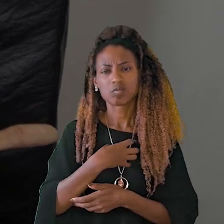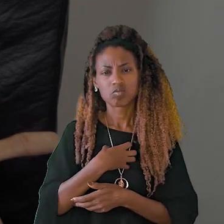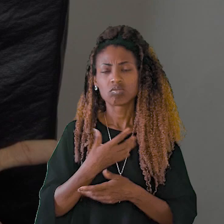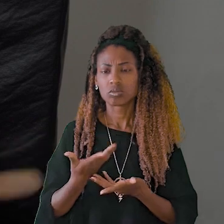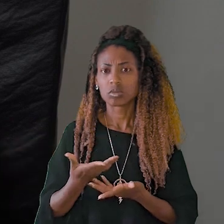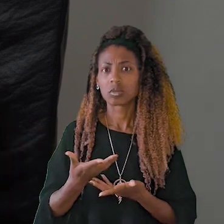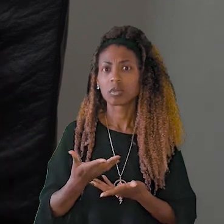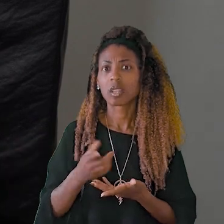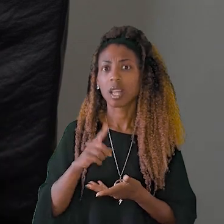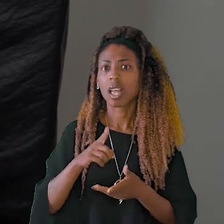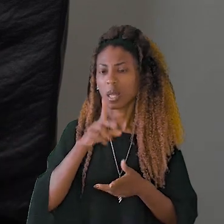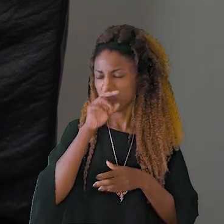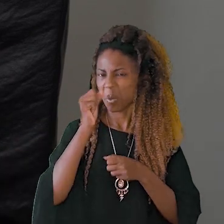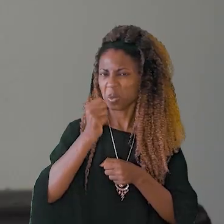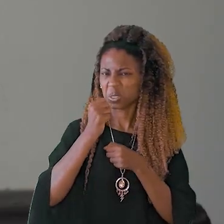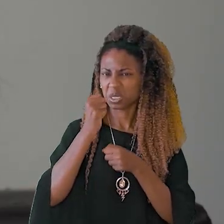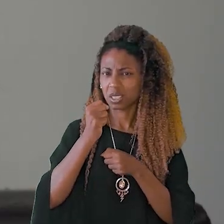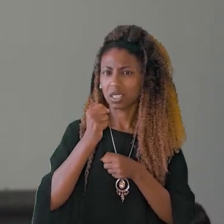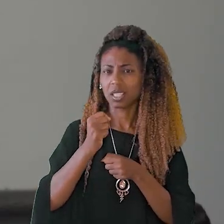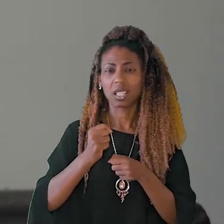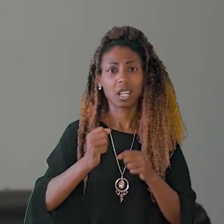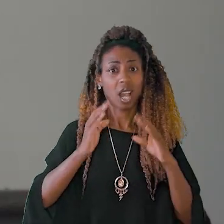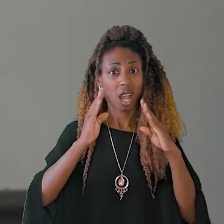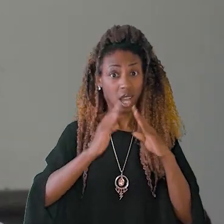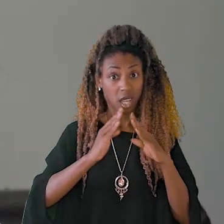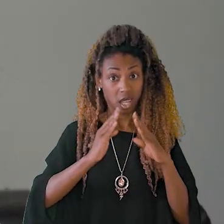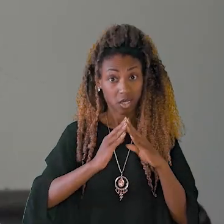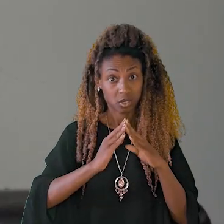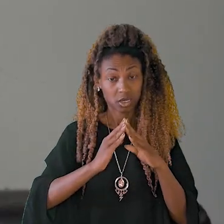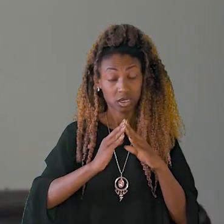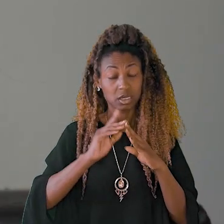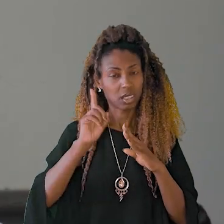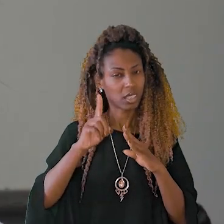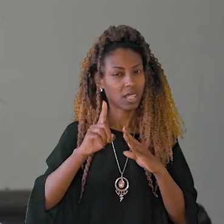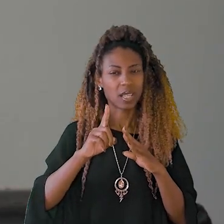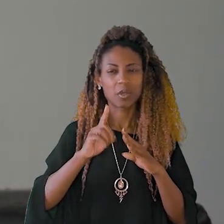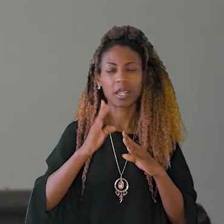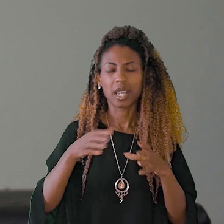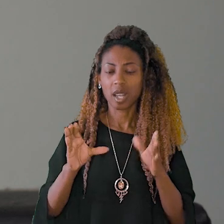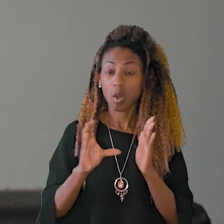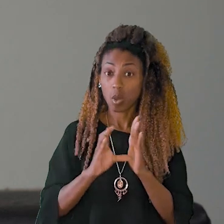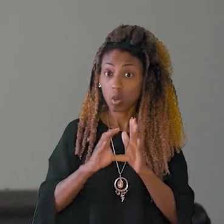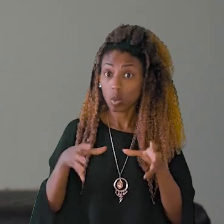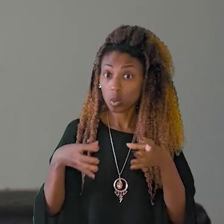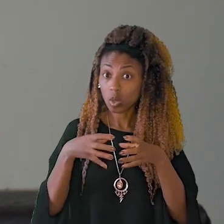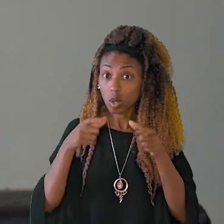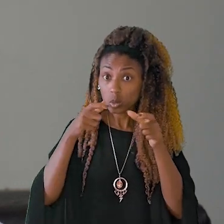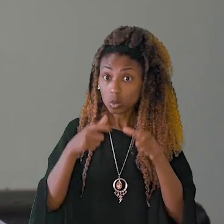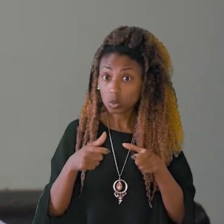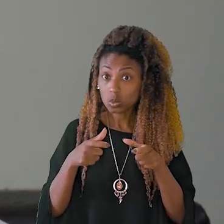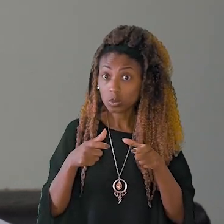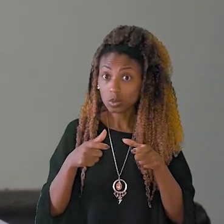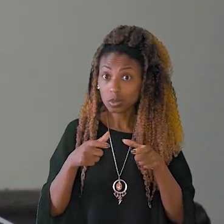já estão nesse lugar assim de potencialidade. House especificamente, a comunidade especificamente, é um lugar